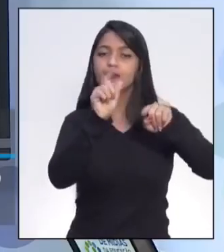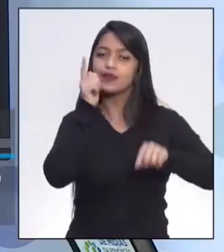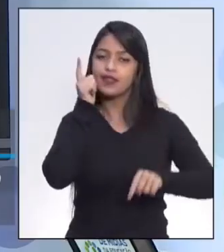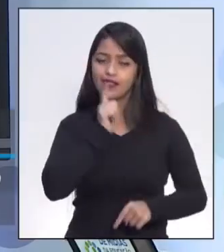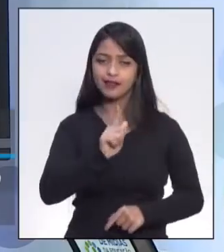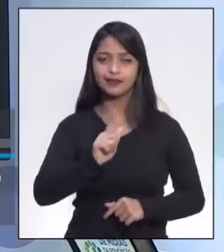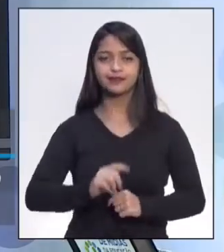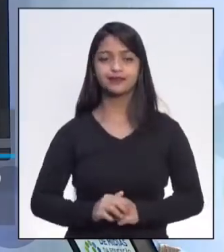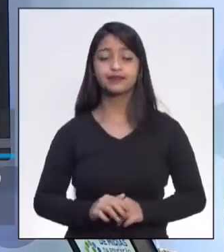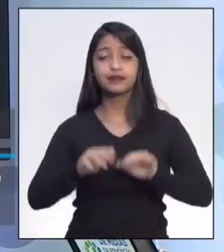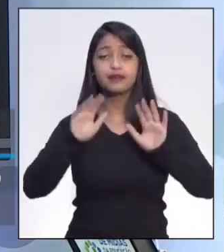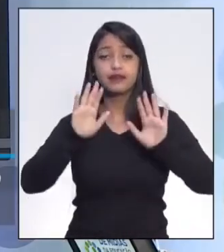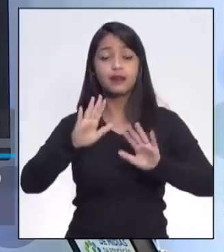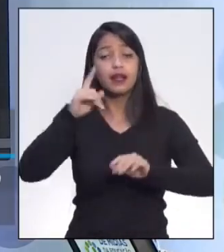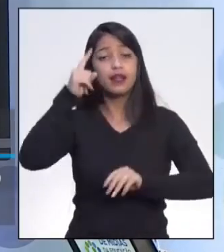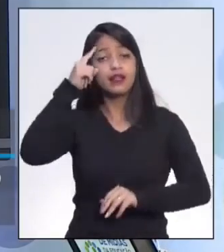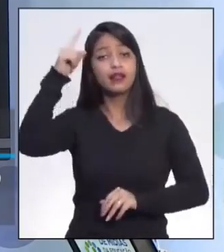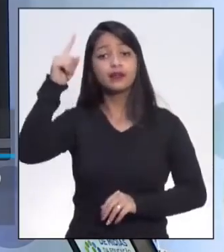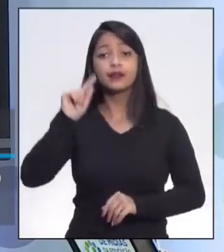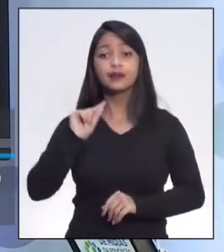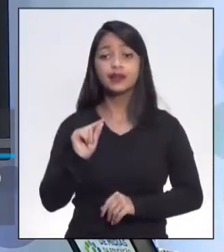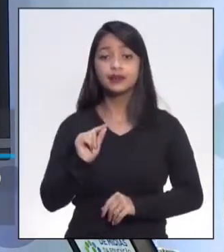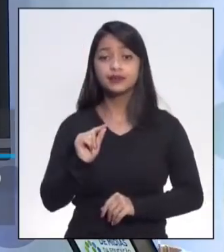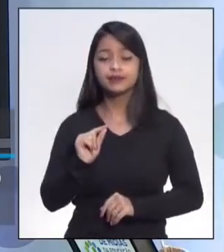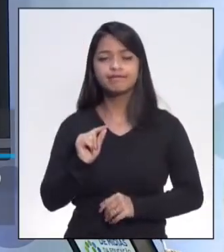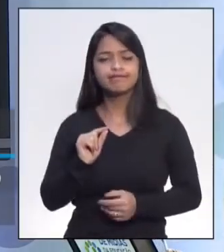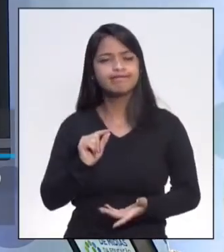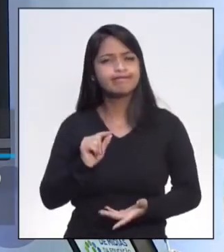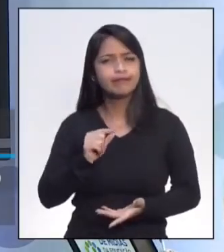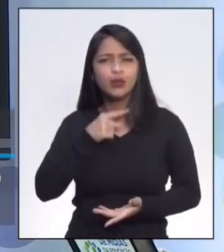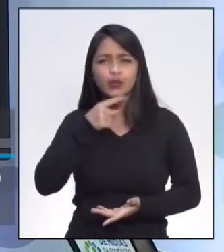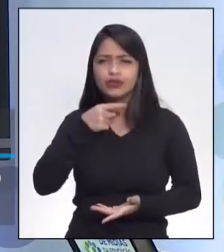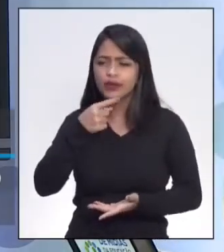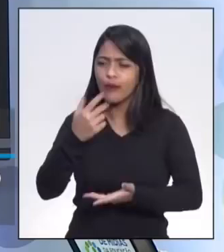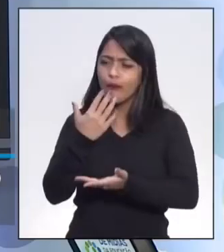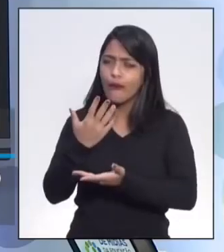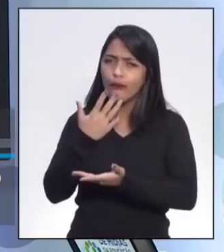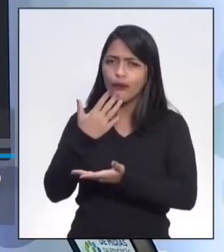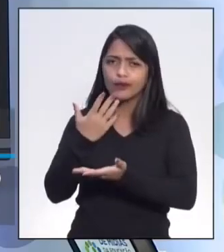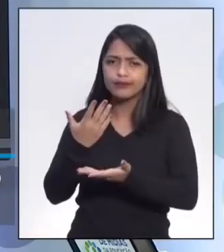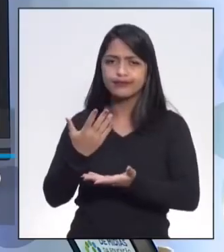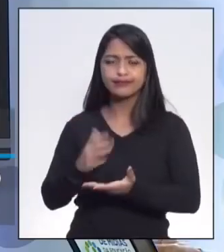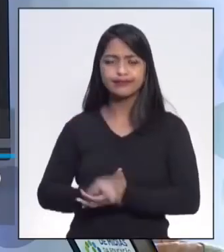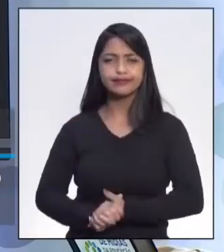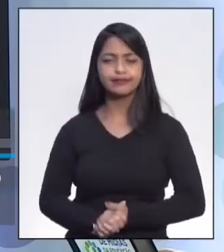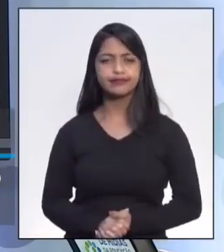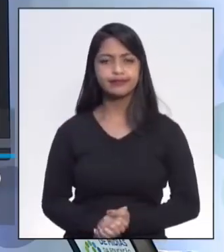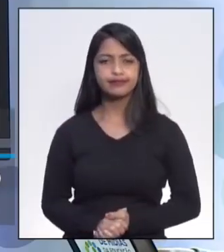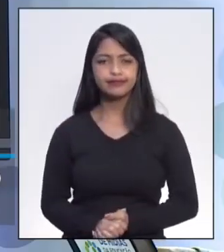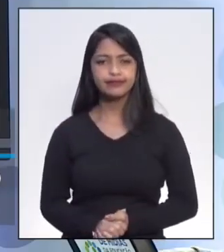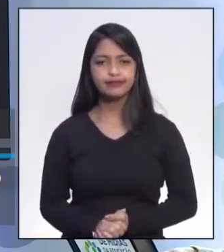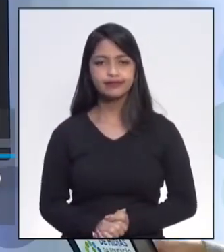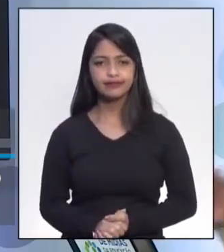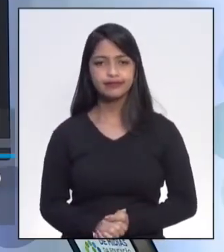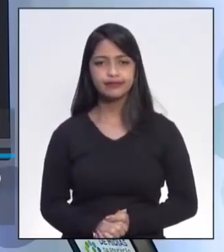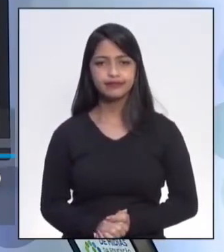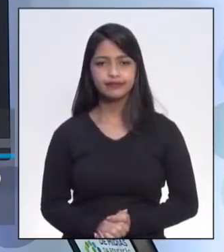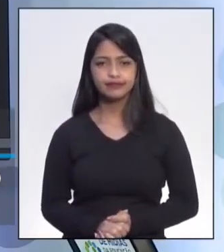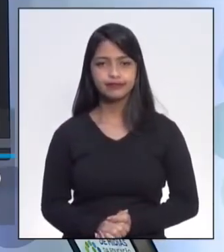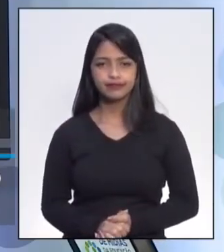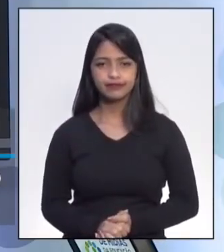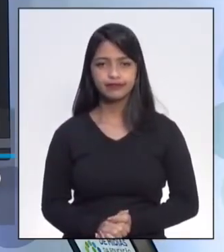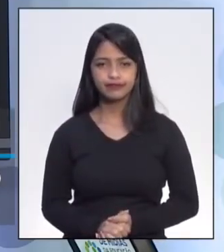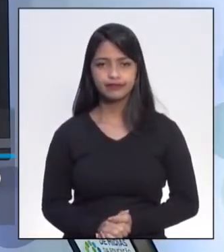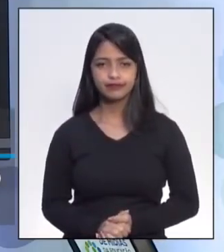ele não terá... Eu não estou conseguindo colocar a cor, mas vamos lá que uma hora eu consigo. Em cima.